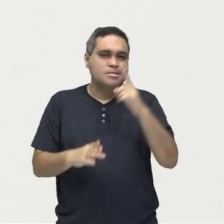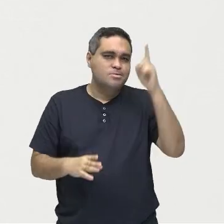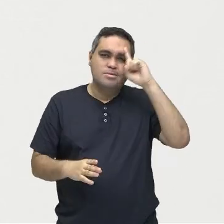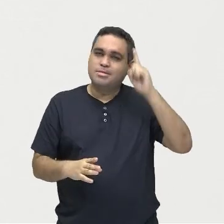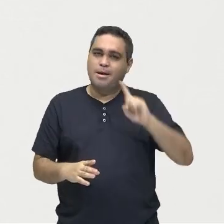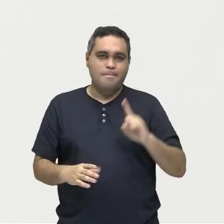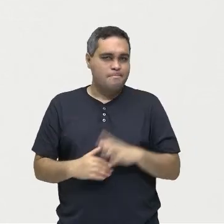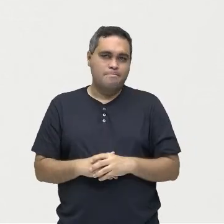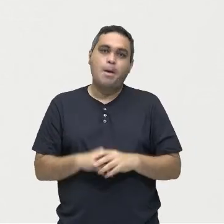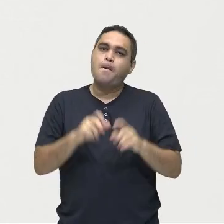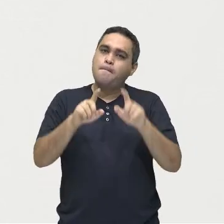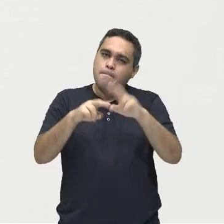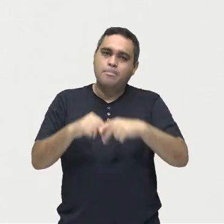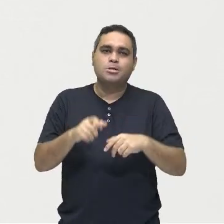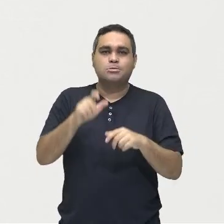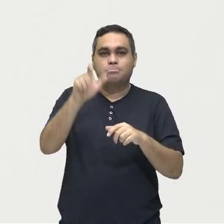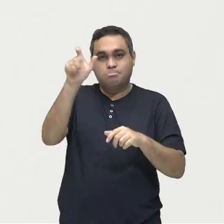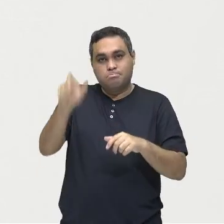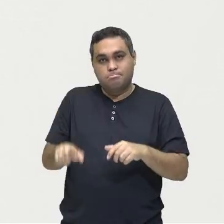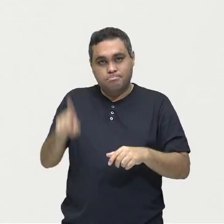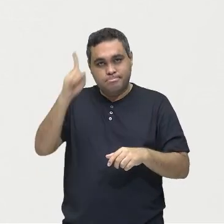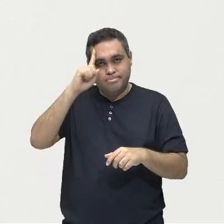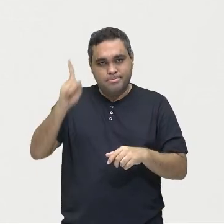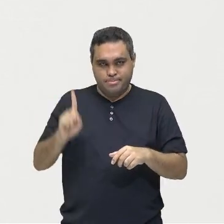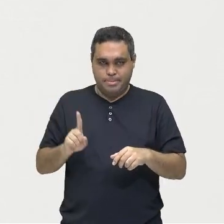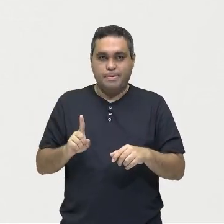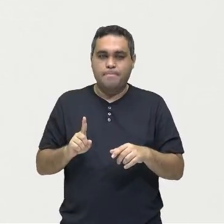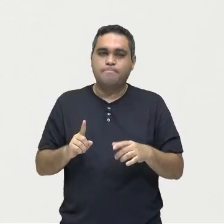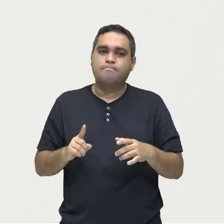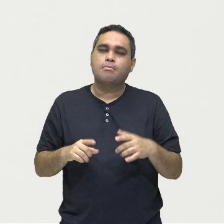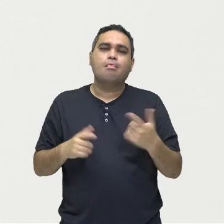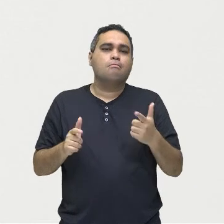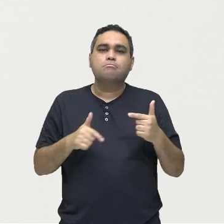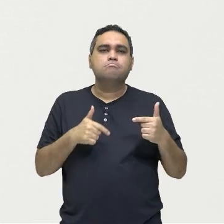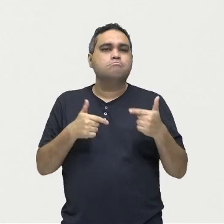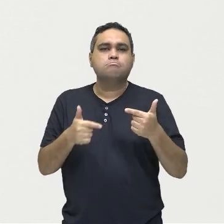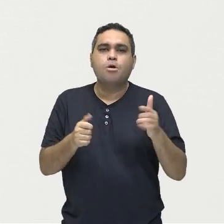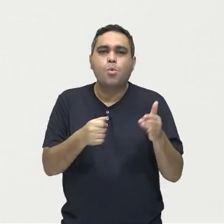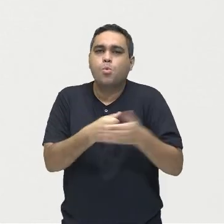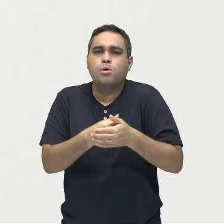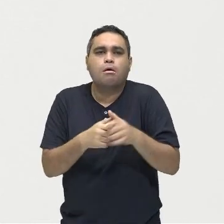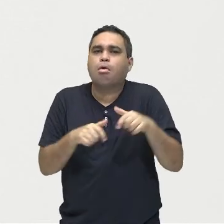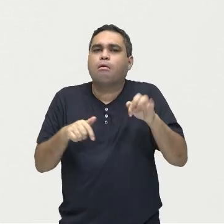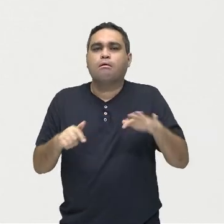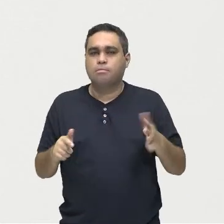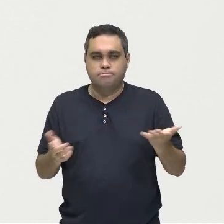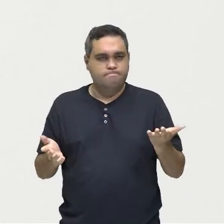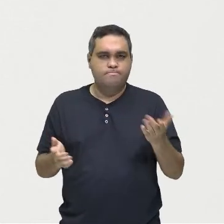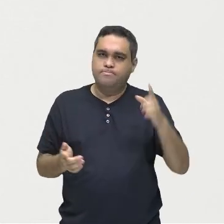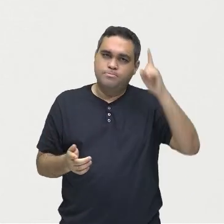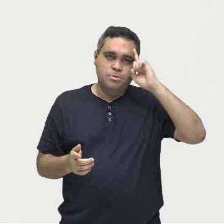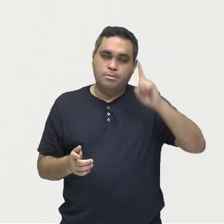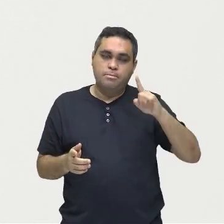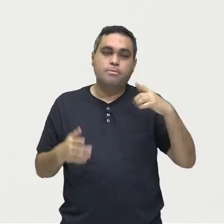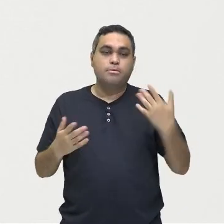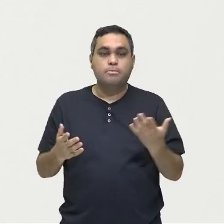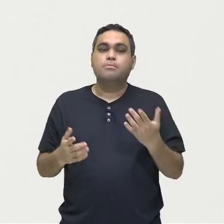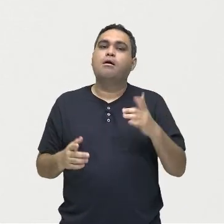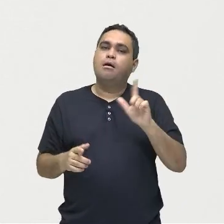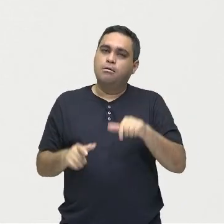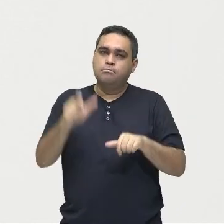pessoa, não identificamos quem fez essa ação verbal. Então, portanto, eu vou ter o quê?